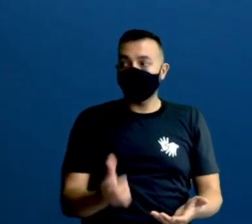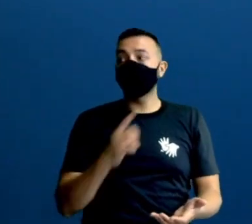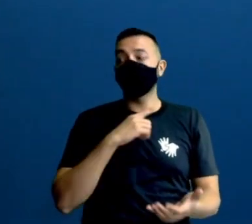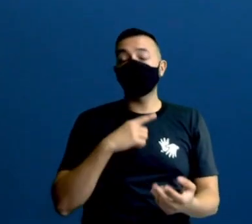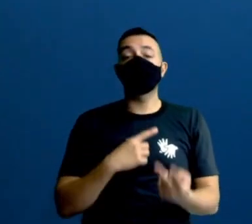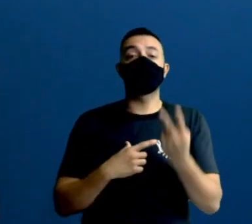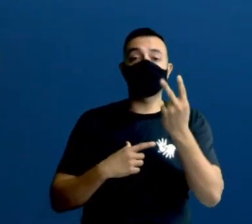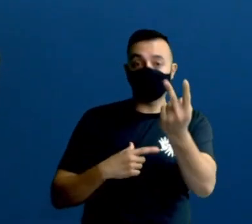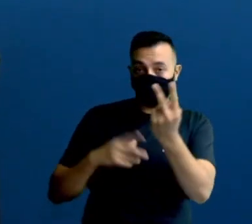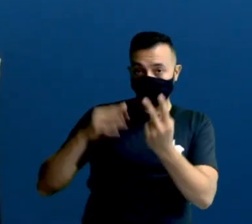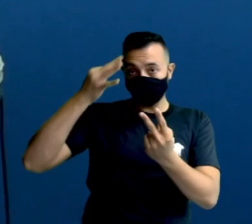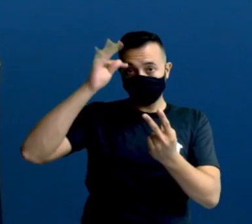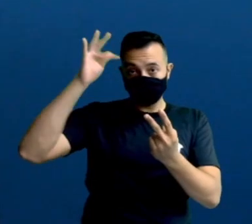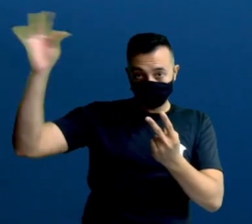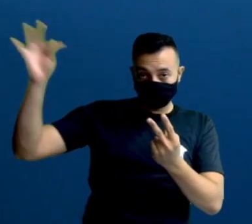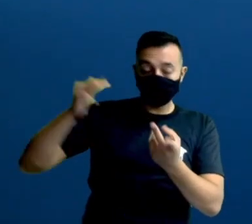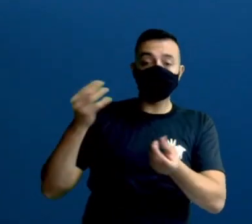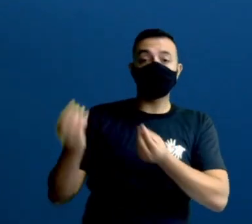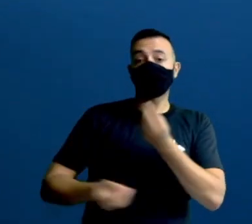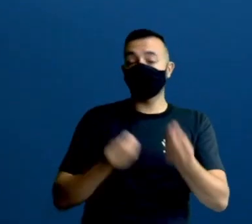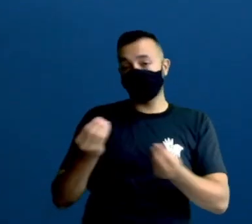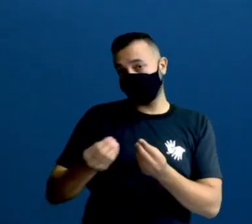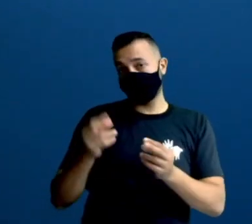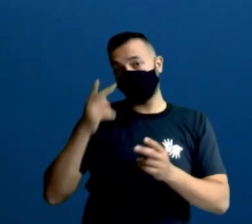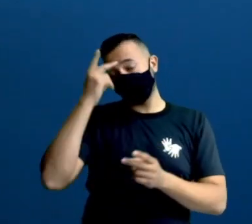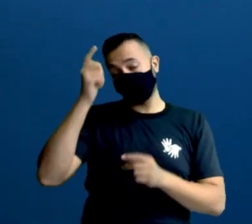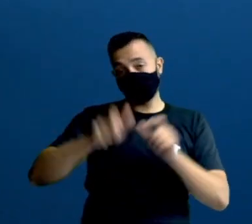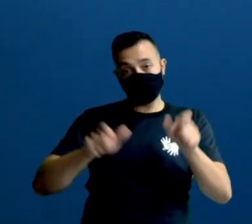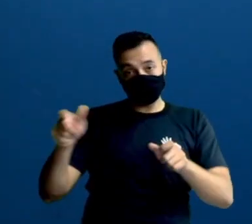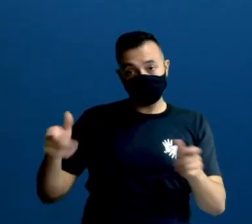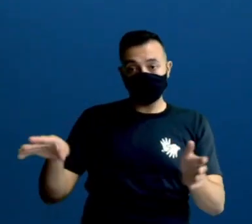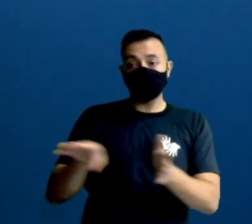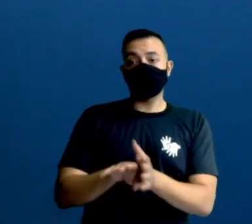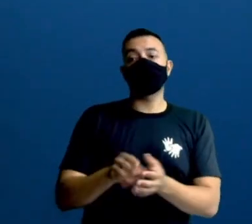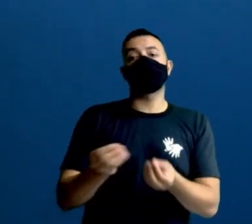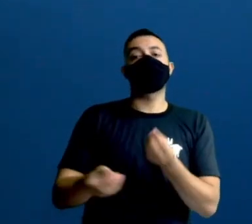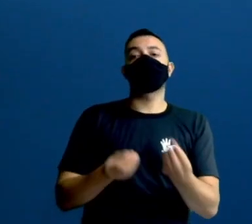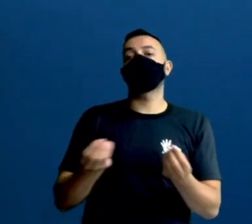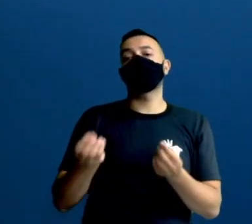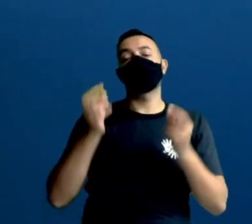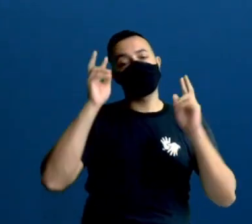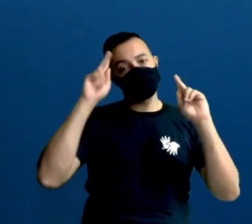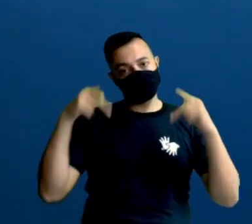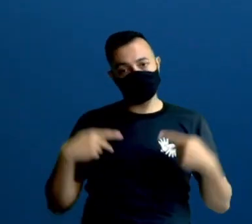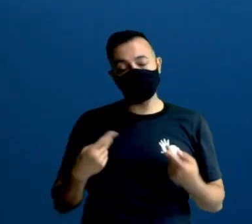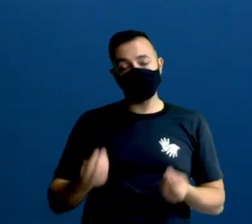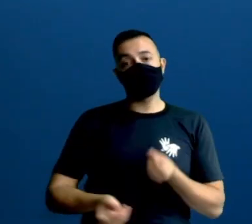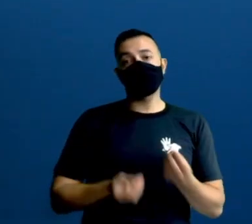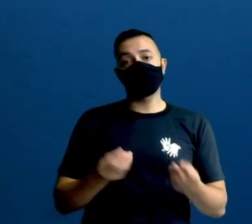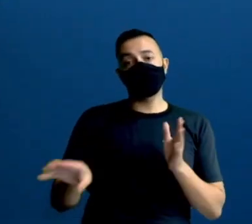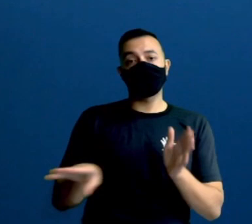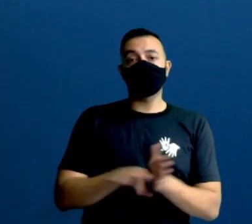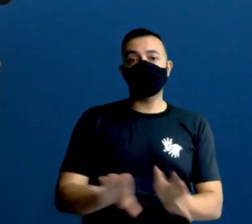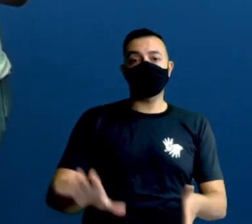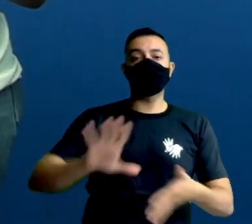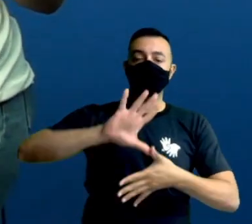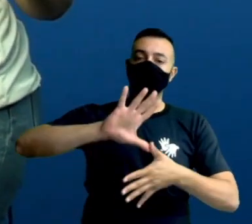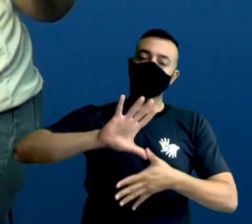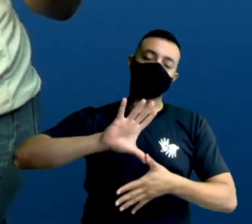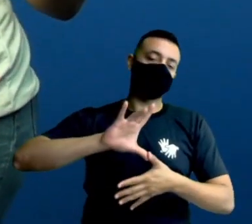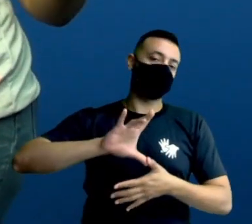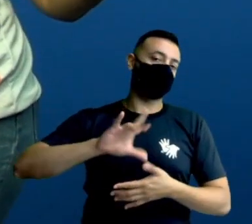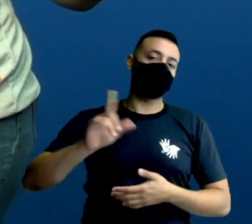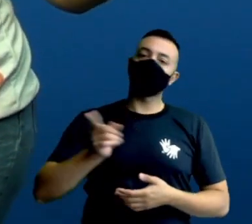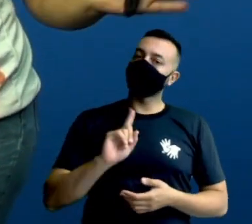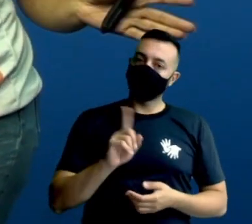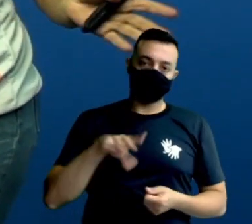duas teorias de como foi que esse pessoal chegou aqui, como é que os seres humanos chegaram aqui no continente da América. Não